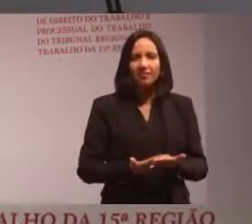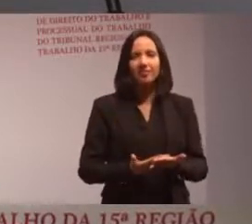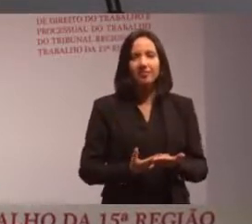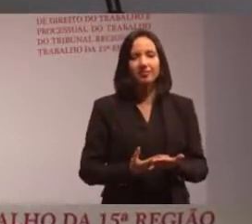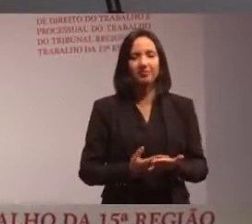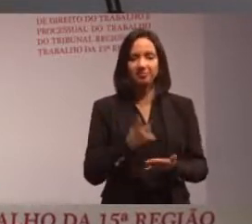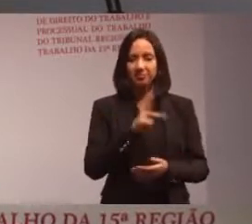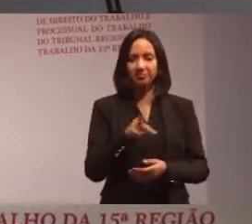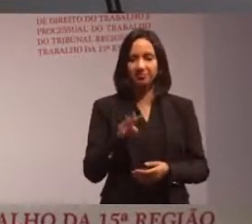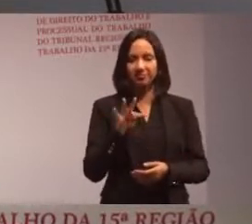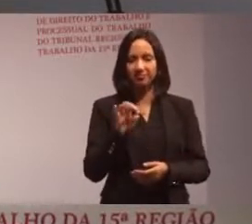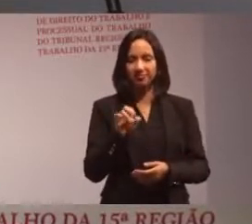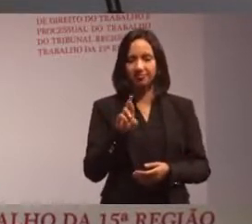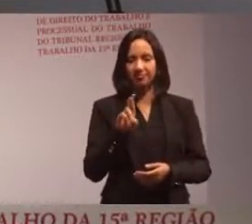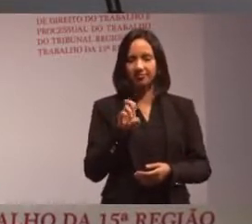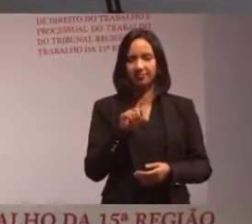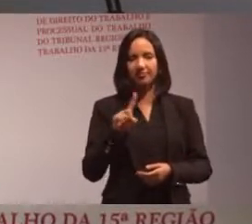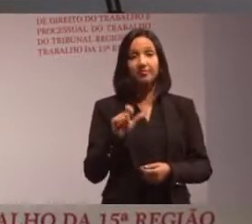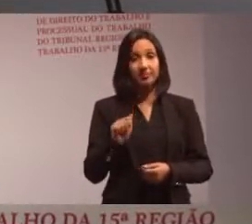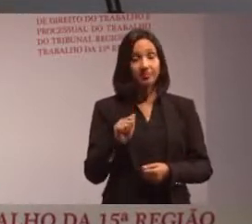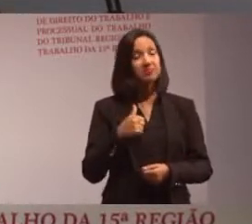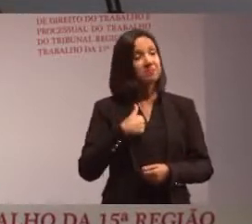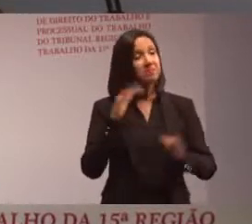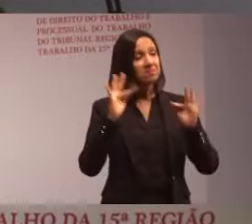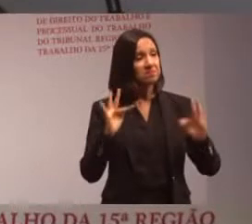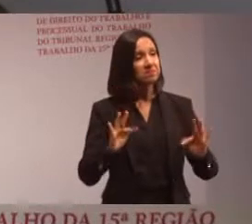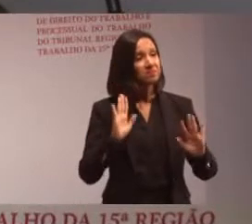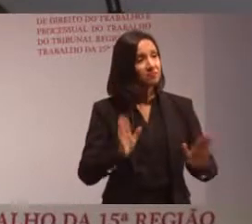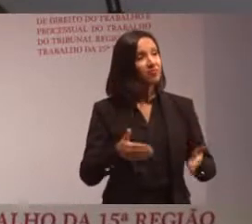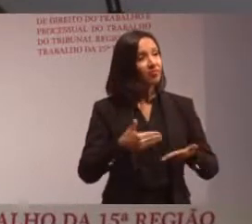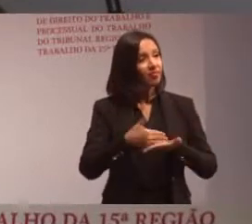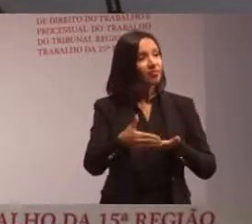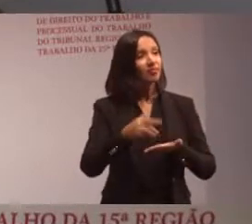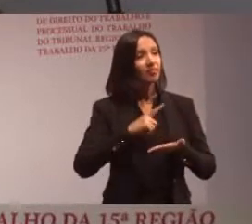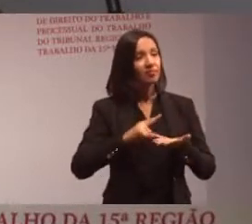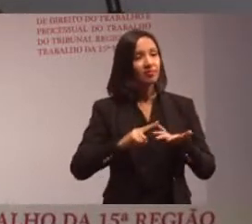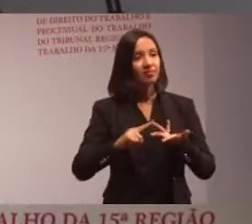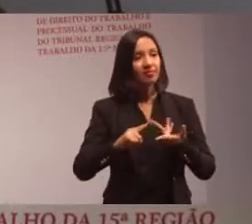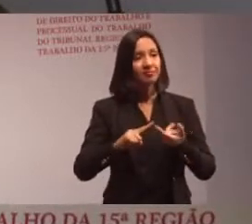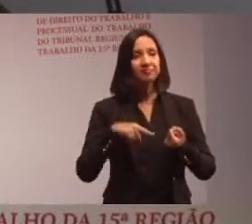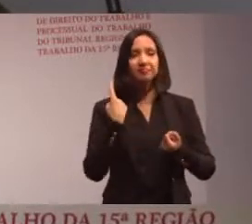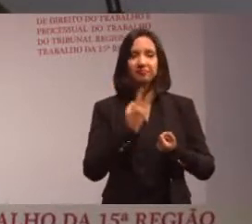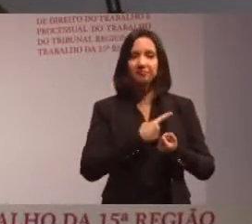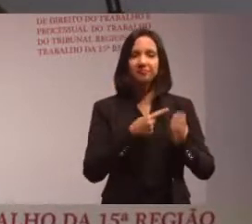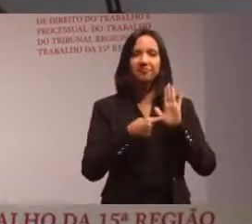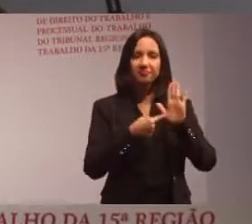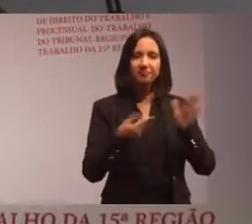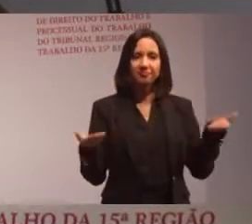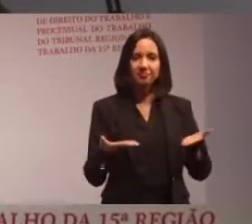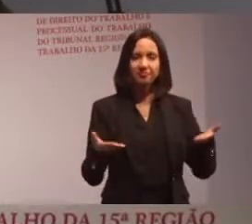Tereza e fico muito feliz de ver que a professora Tereza ela já levantou algumas das questões que a gente vai trabalhar aqui.